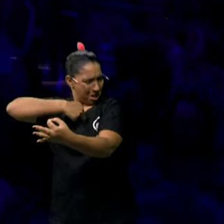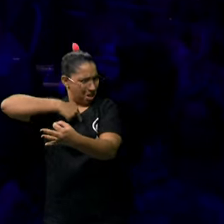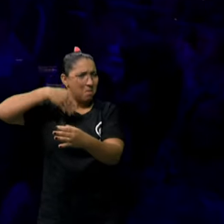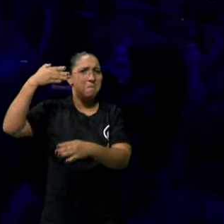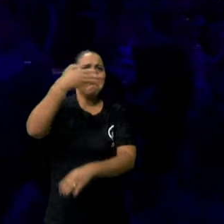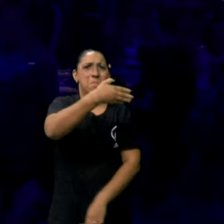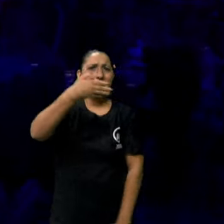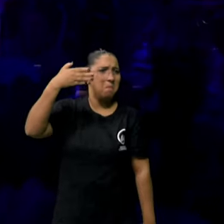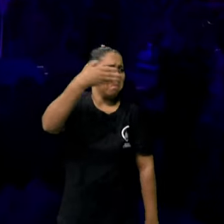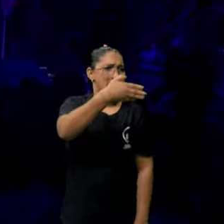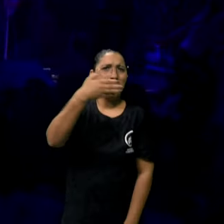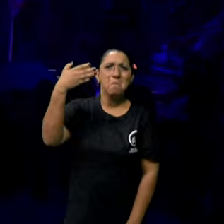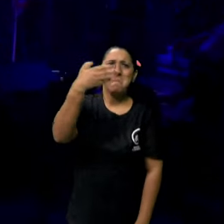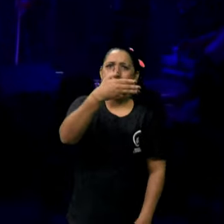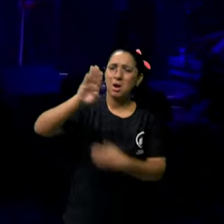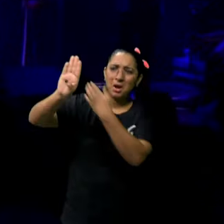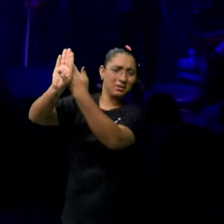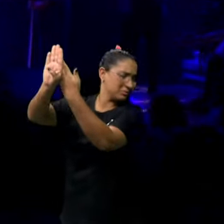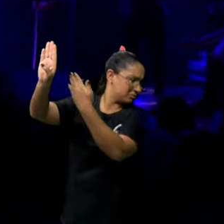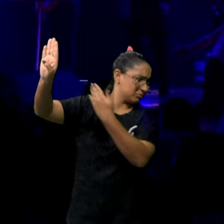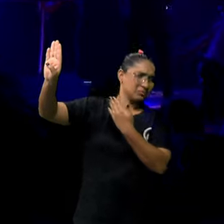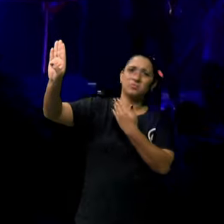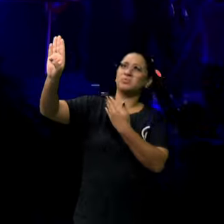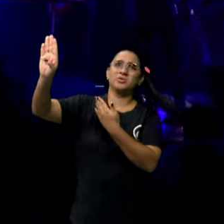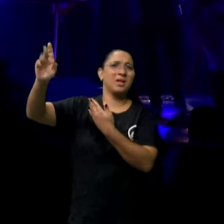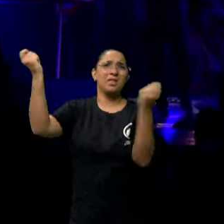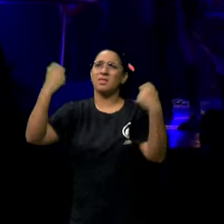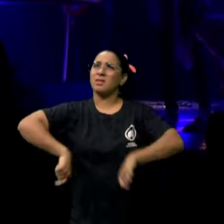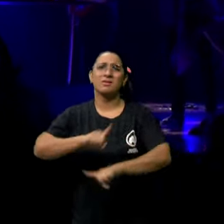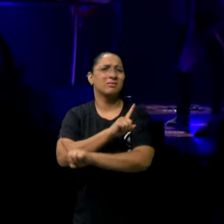não me vejo sem